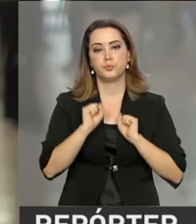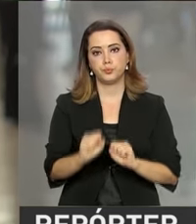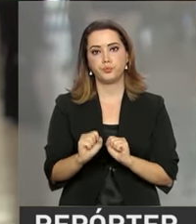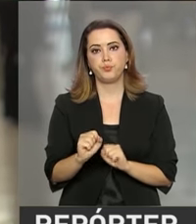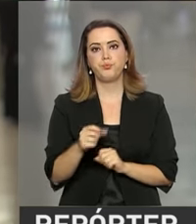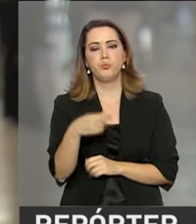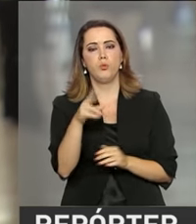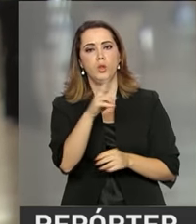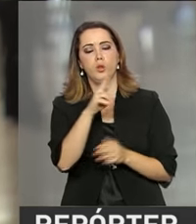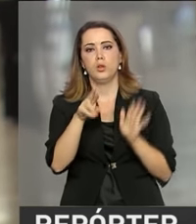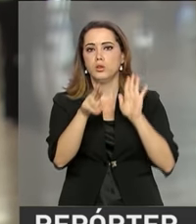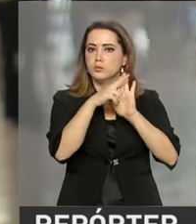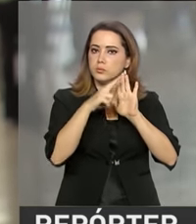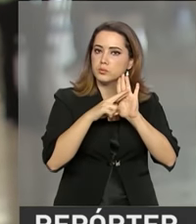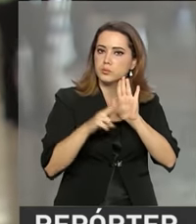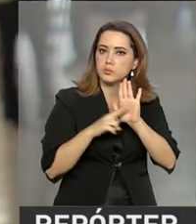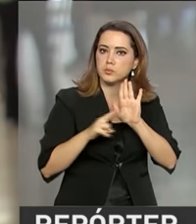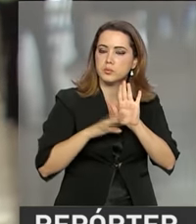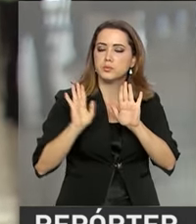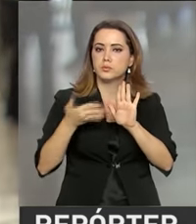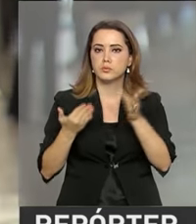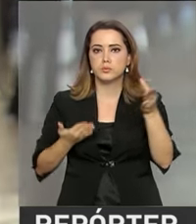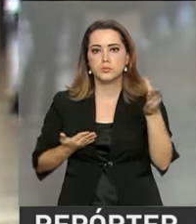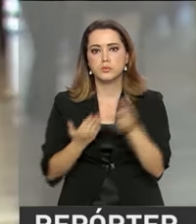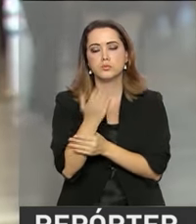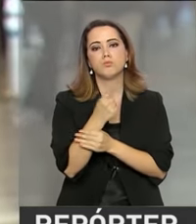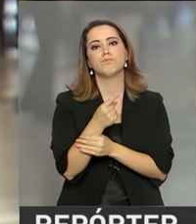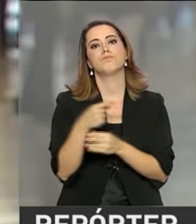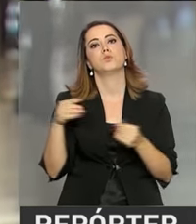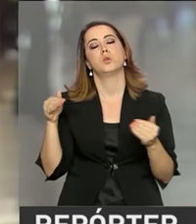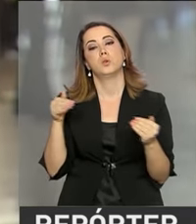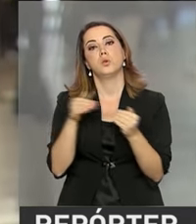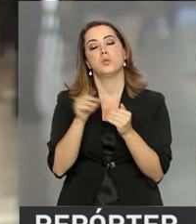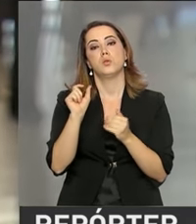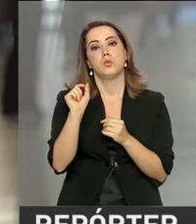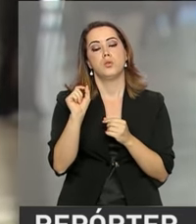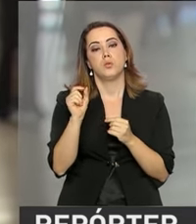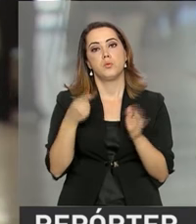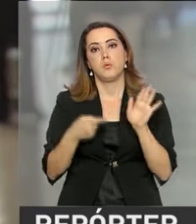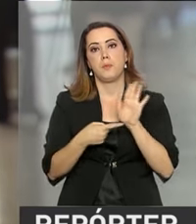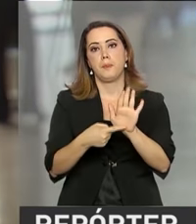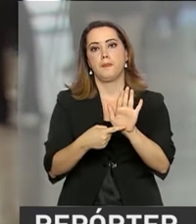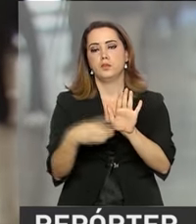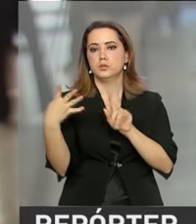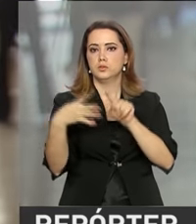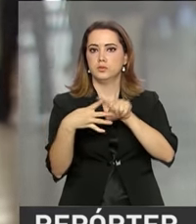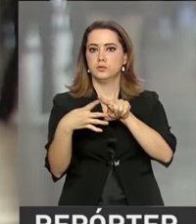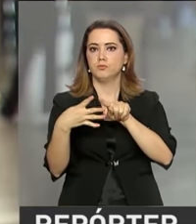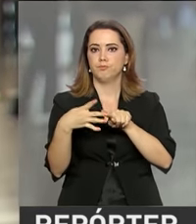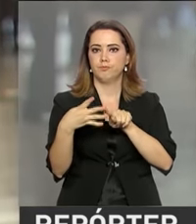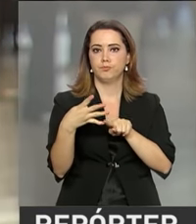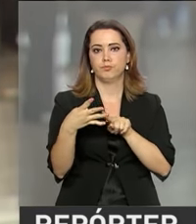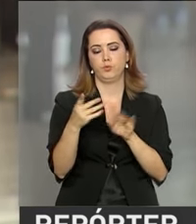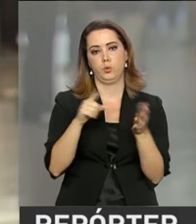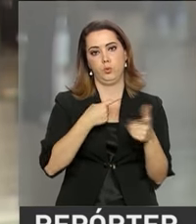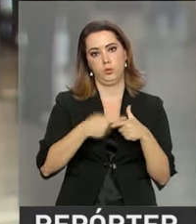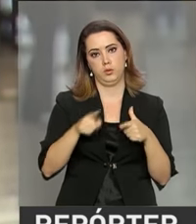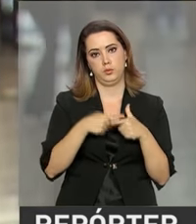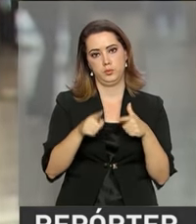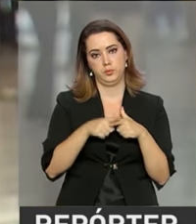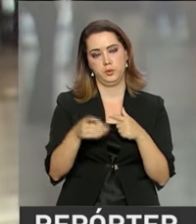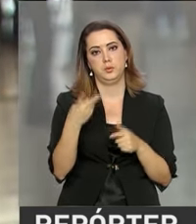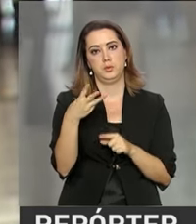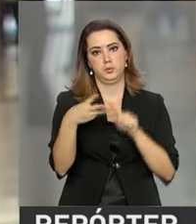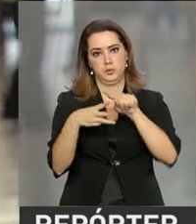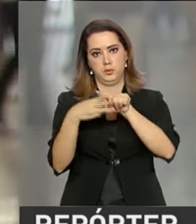O relatório aprovado em comissão especial aponta que a presidenta afastada cometeu 4 crimes no ano passado.